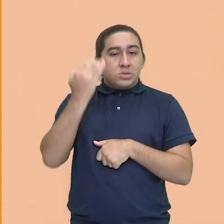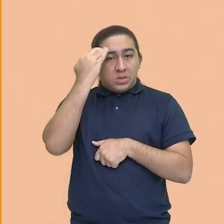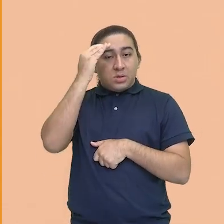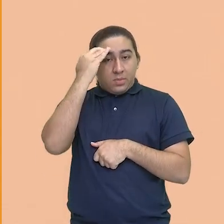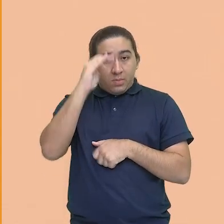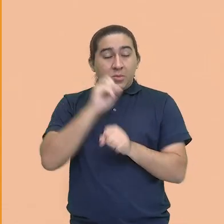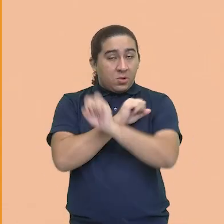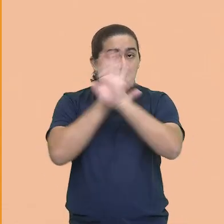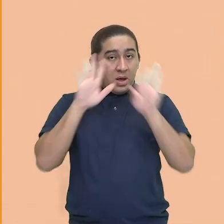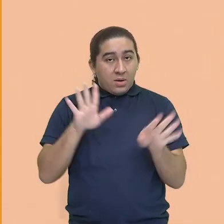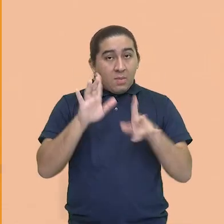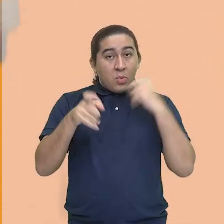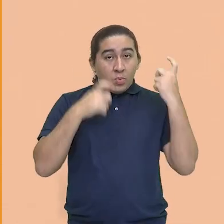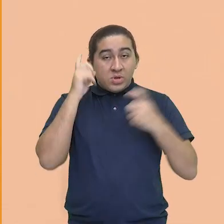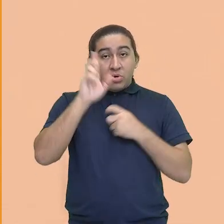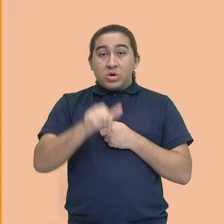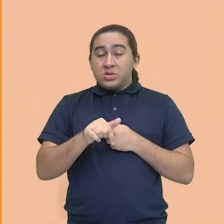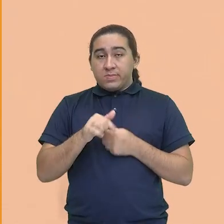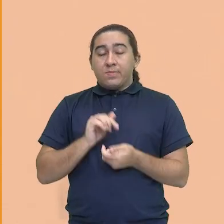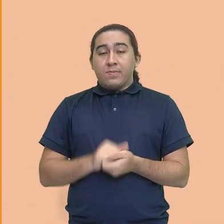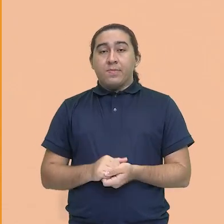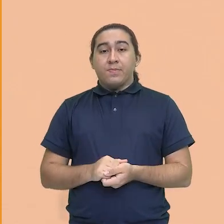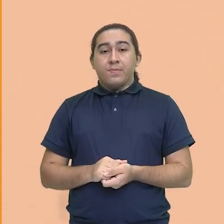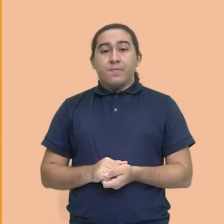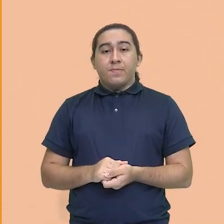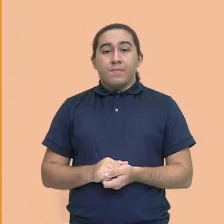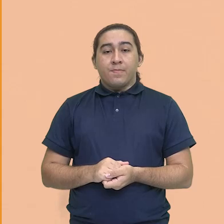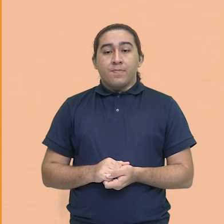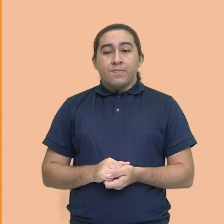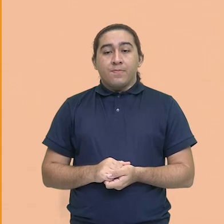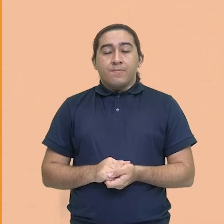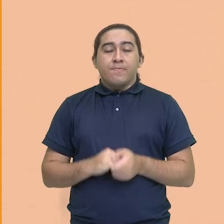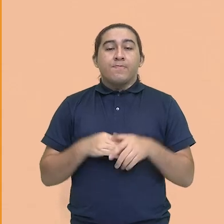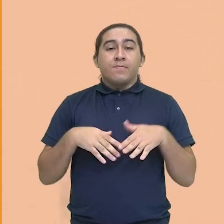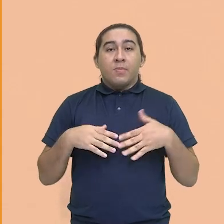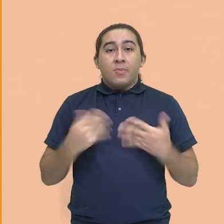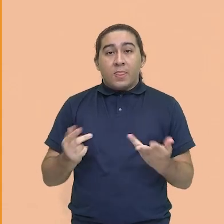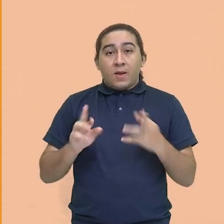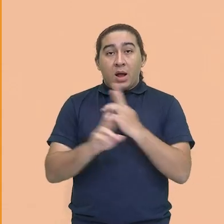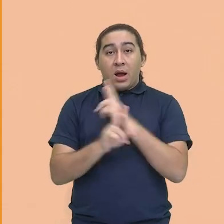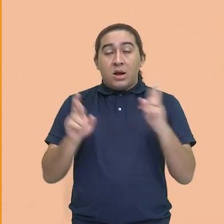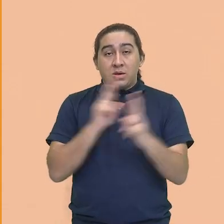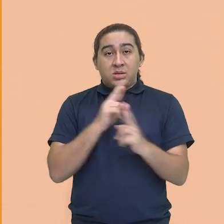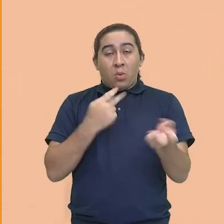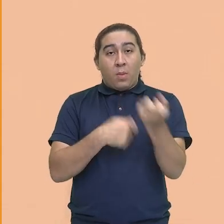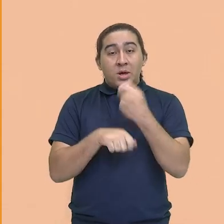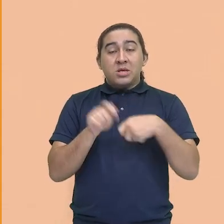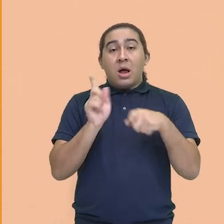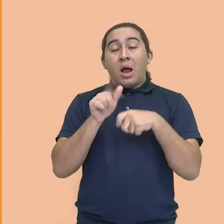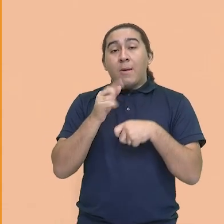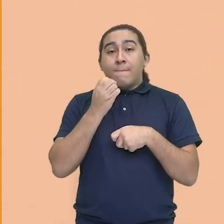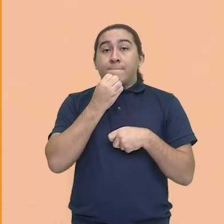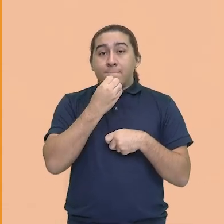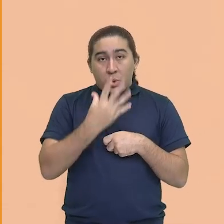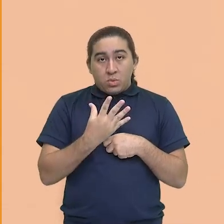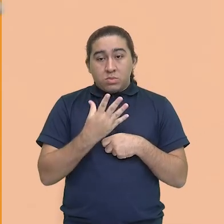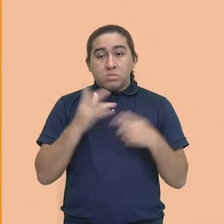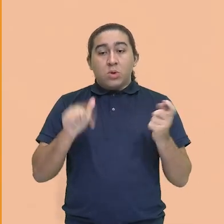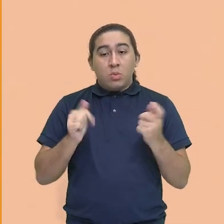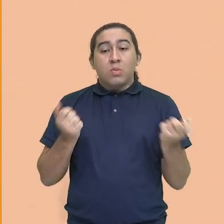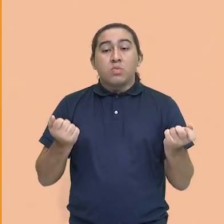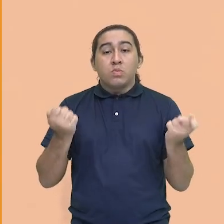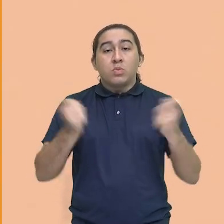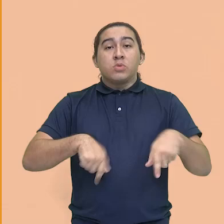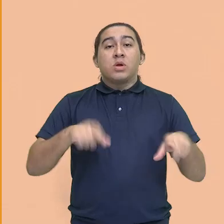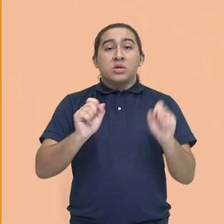que ter uma preocupação muito nesse sentido. Bom, as relações comerciais, elas são positivas, são uma forma de